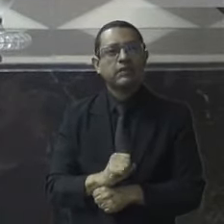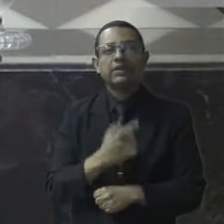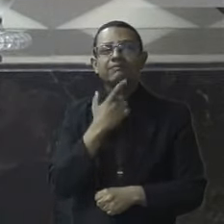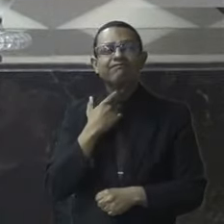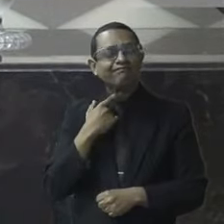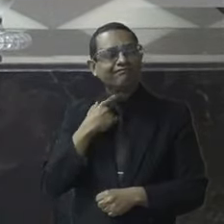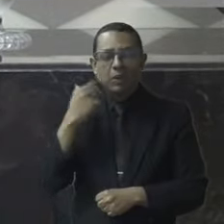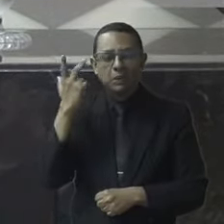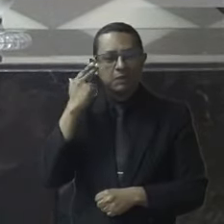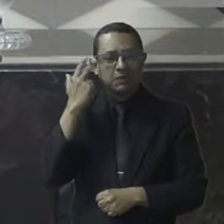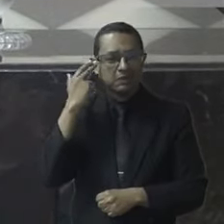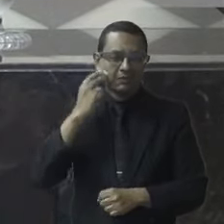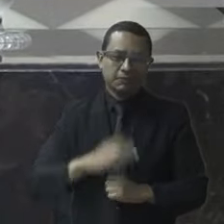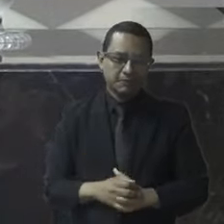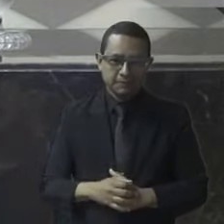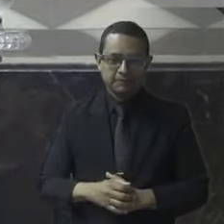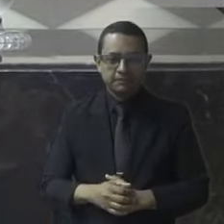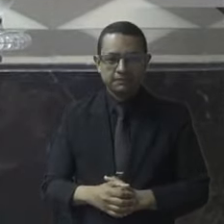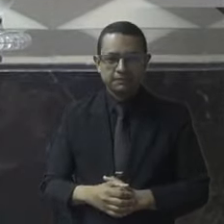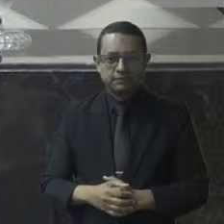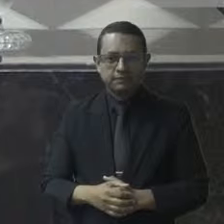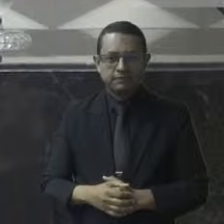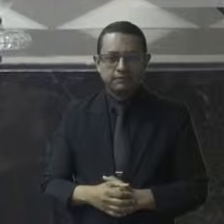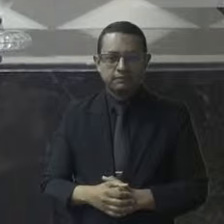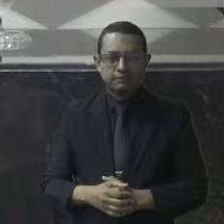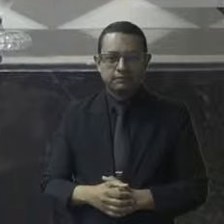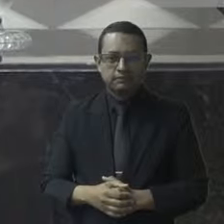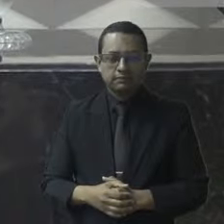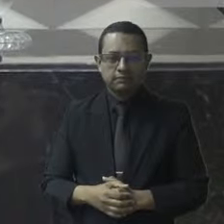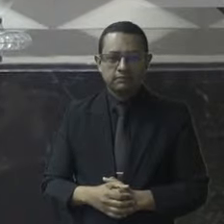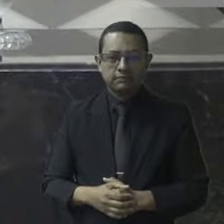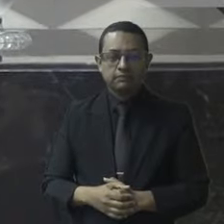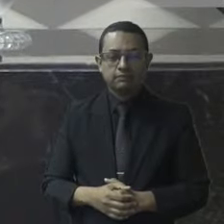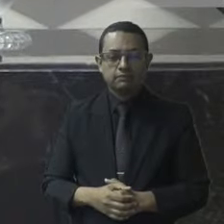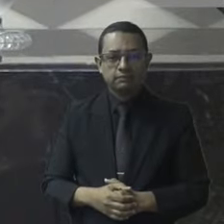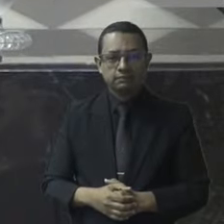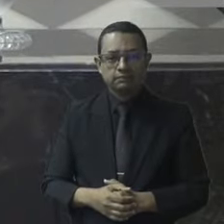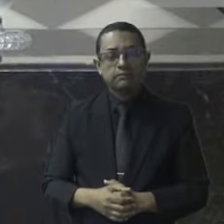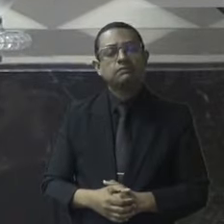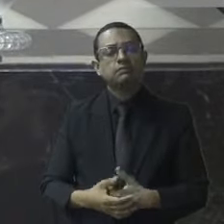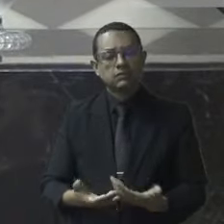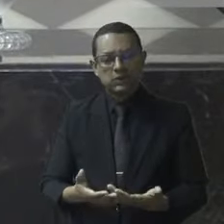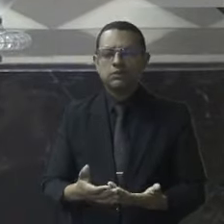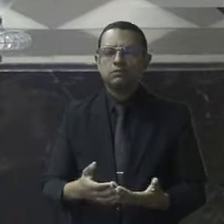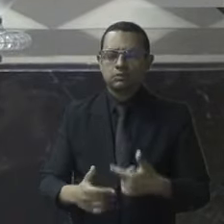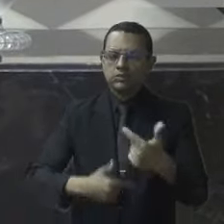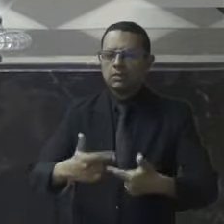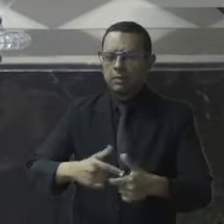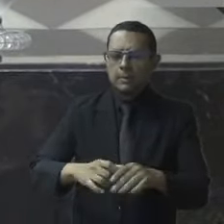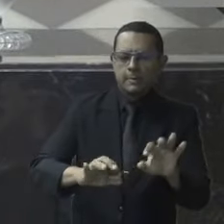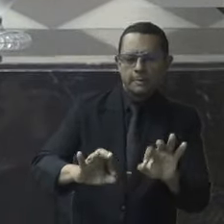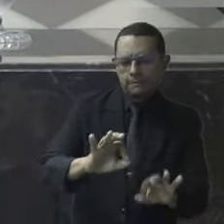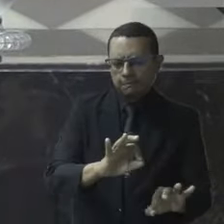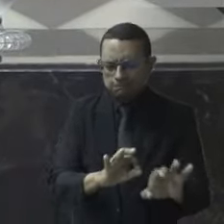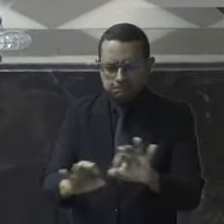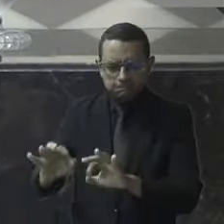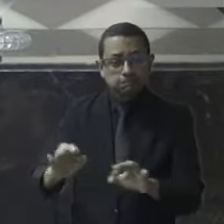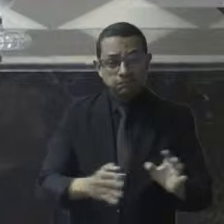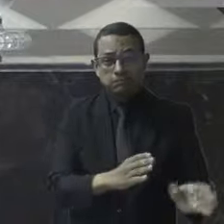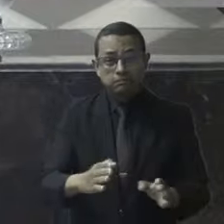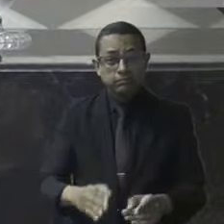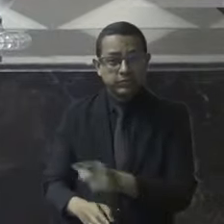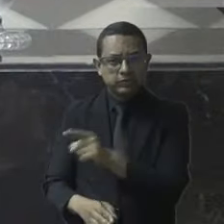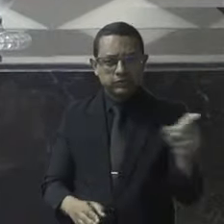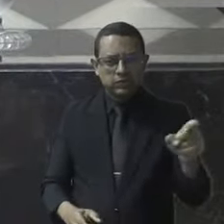nossa logística foi feita de maneira esmerada. Só para os senhores terem uma